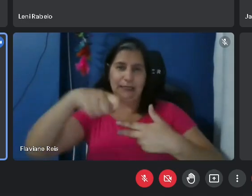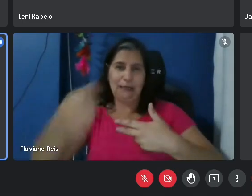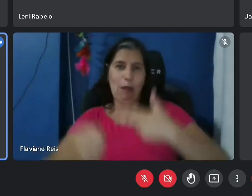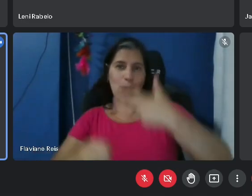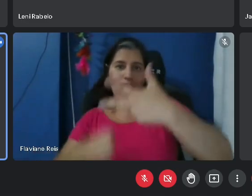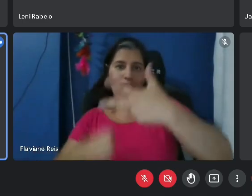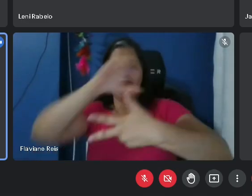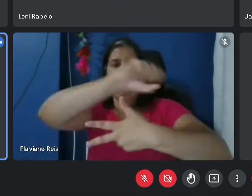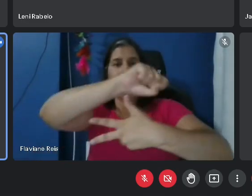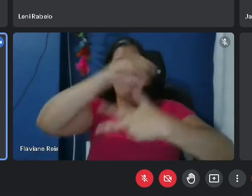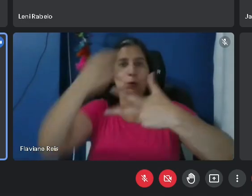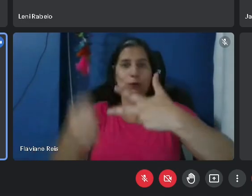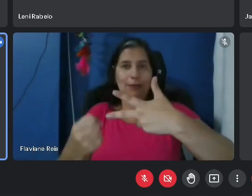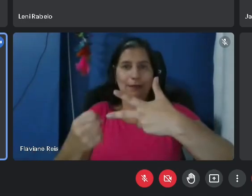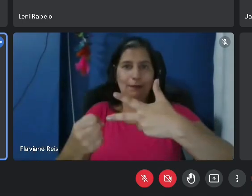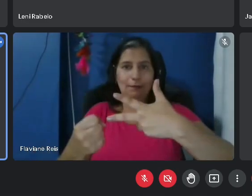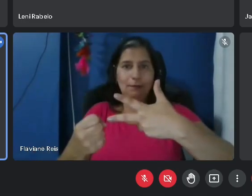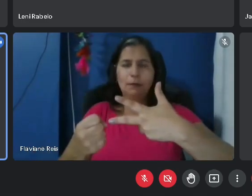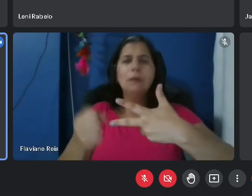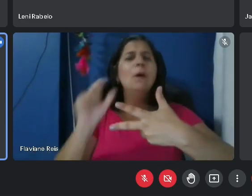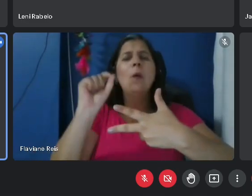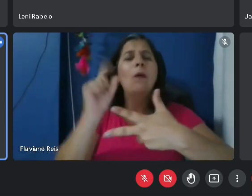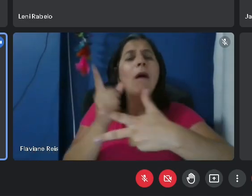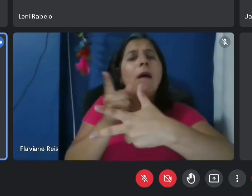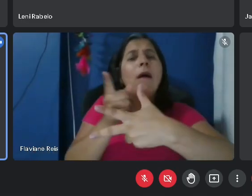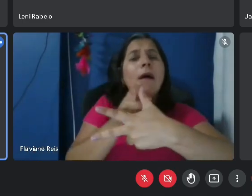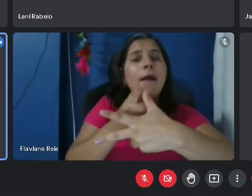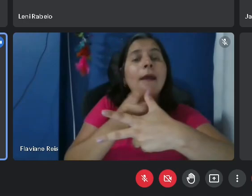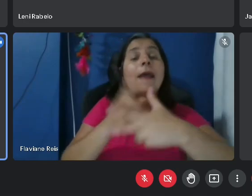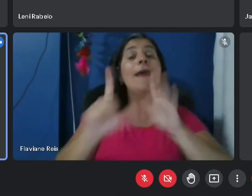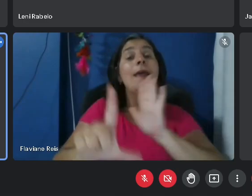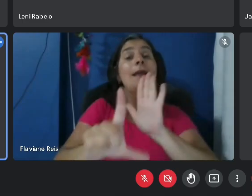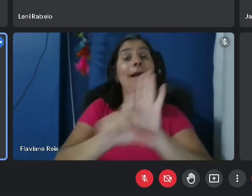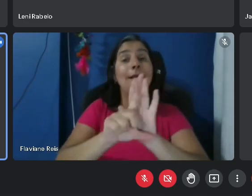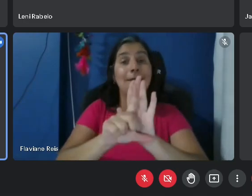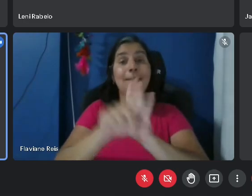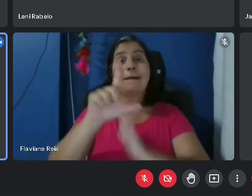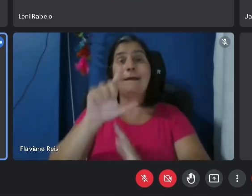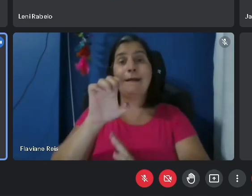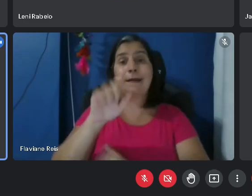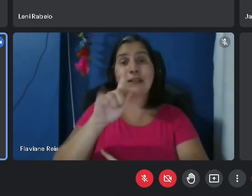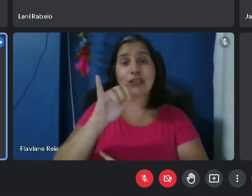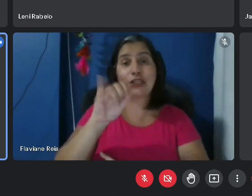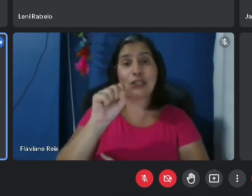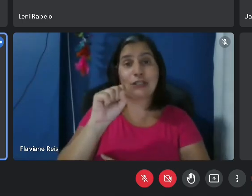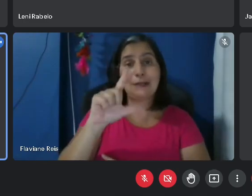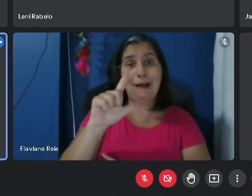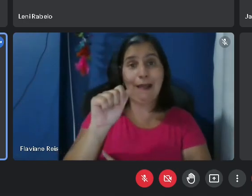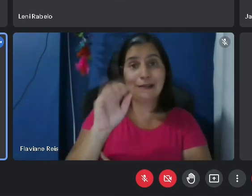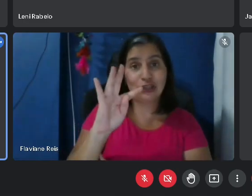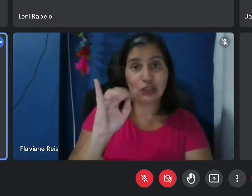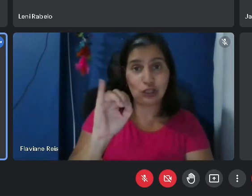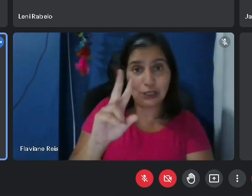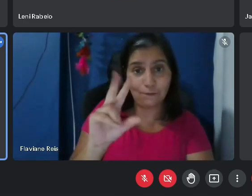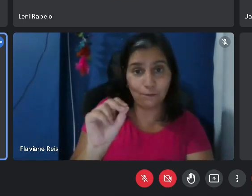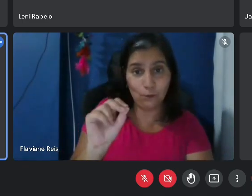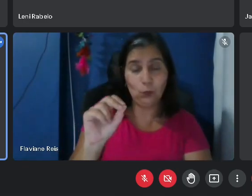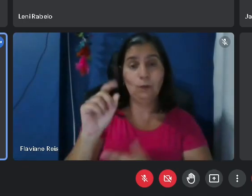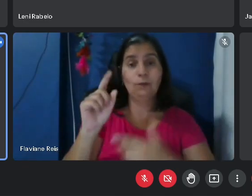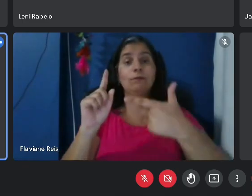os três poderes, vocês sabem, né? Esse aqui é o sinal dos três poderes. O primeiro é o poder legislativo.